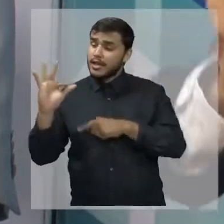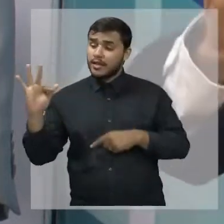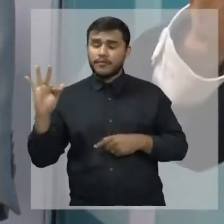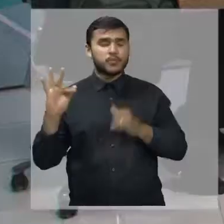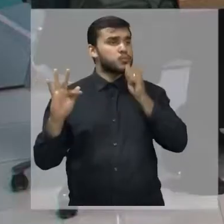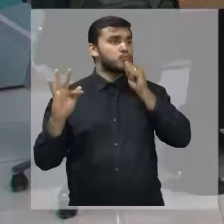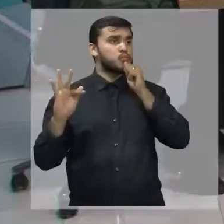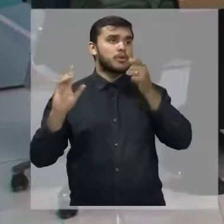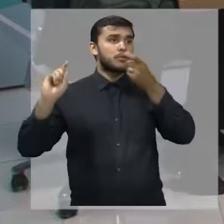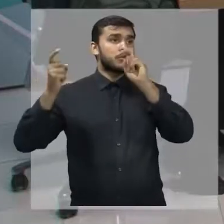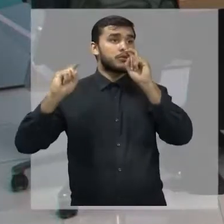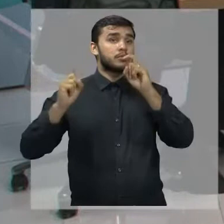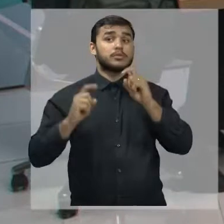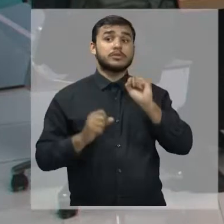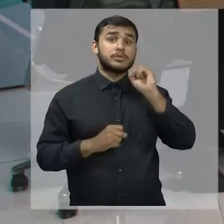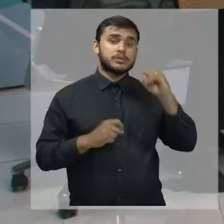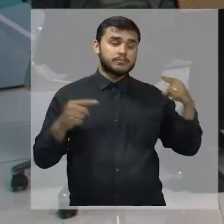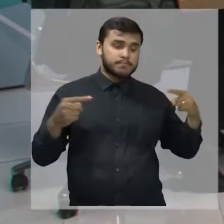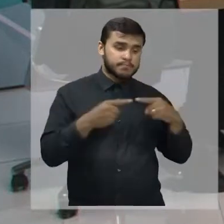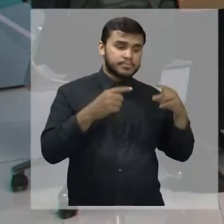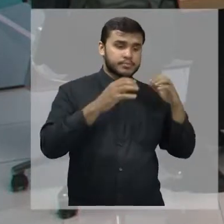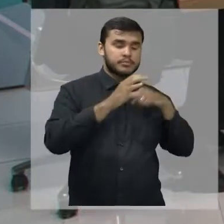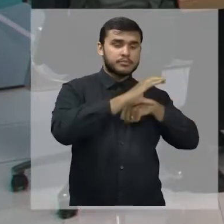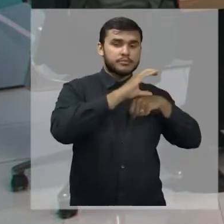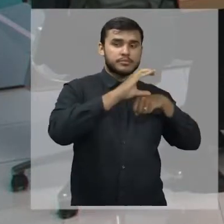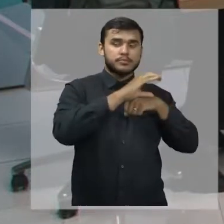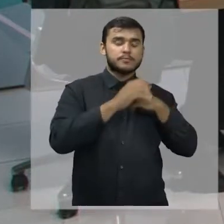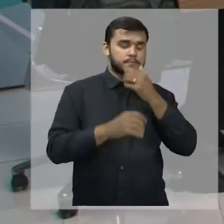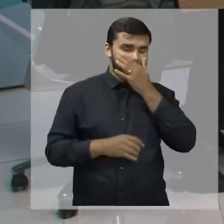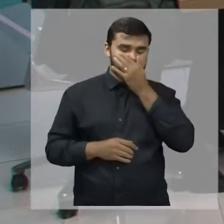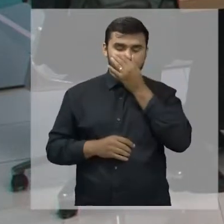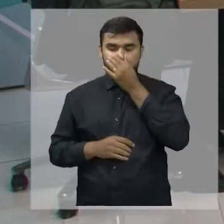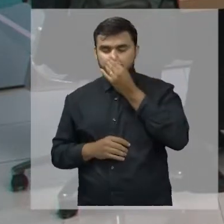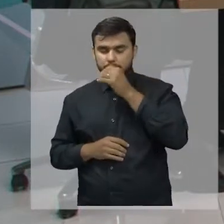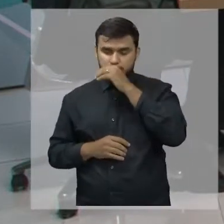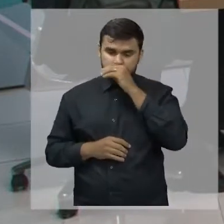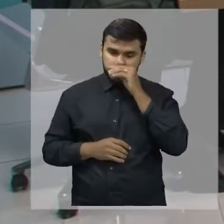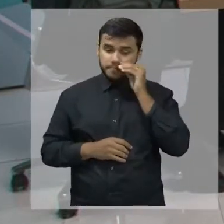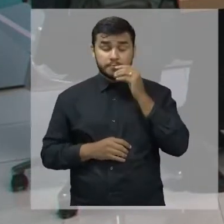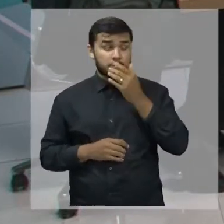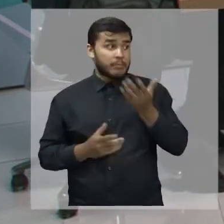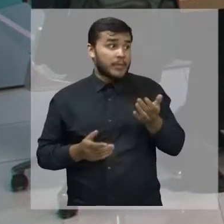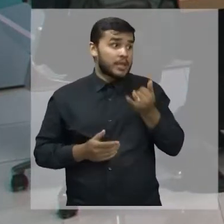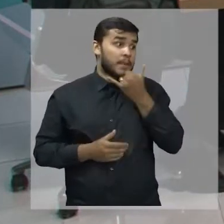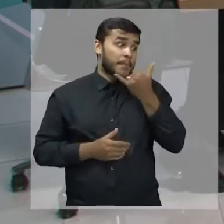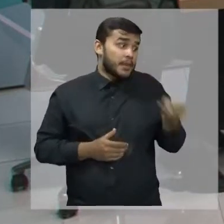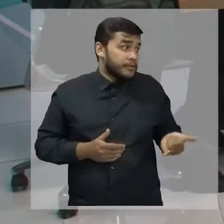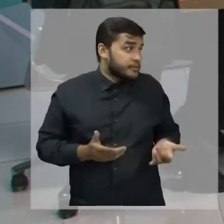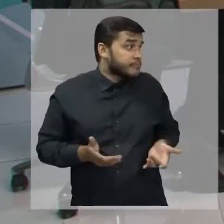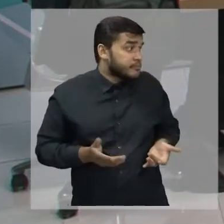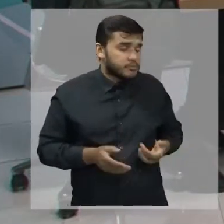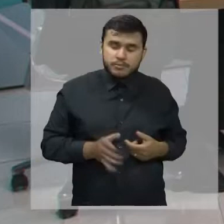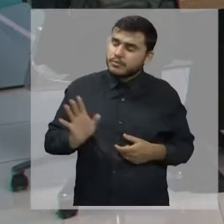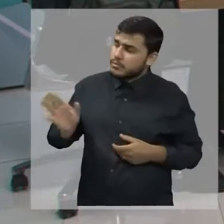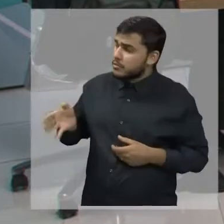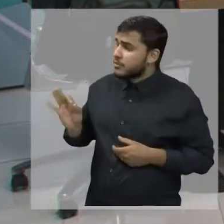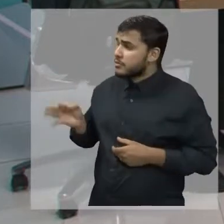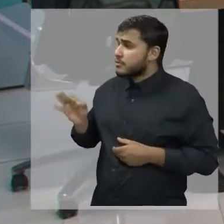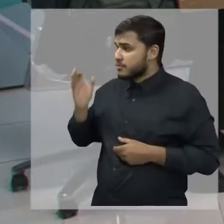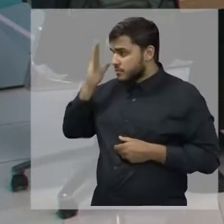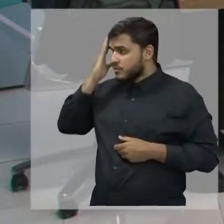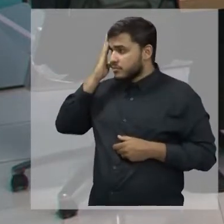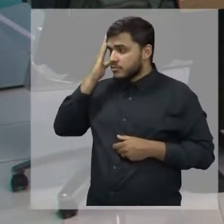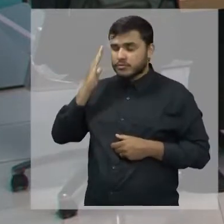questão de direito. Mas a questão de direito é relevantíssima, né, Djalma? Mas acontece que o fato ele não pode revolver. Então, se está provada... Então o STJ